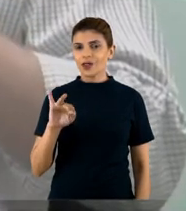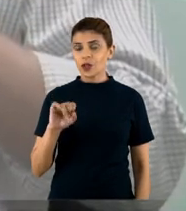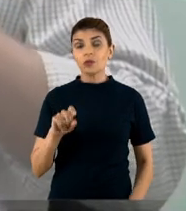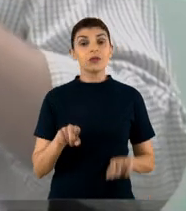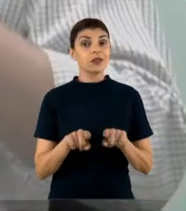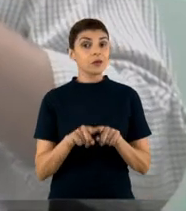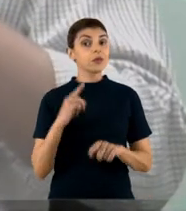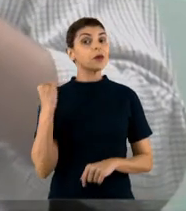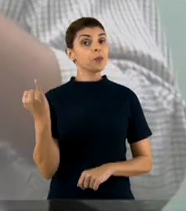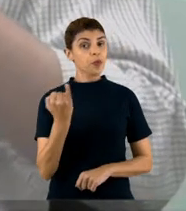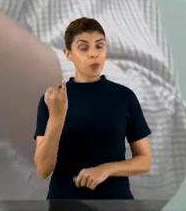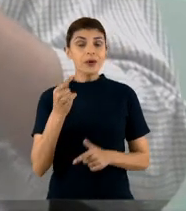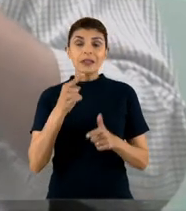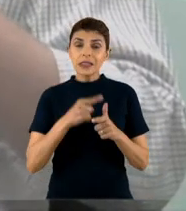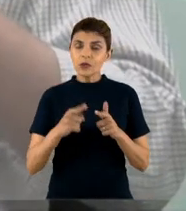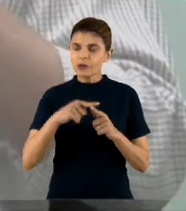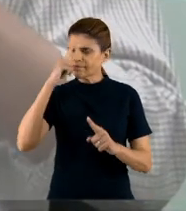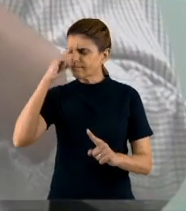caso